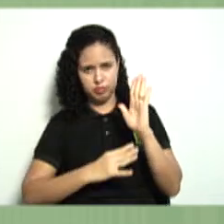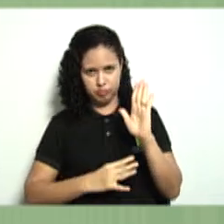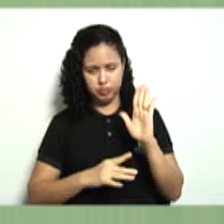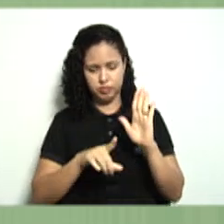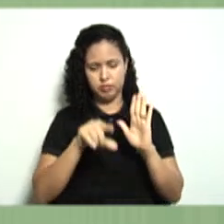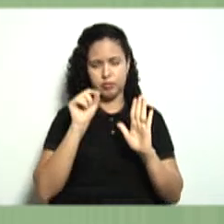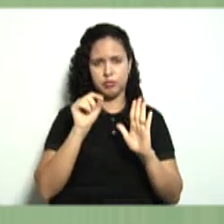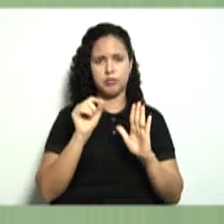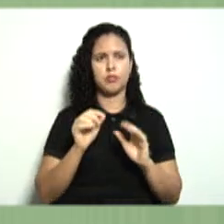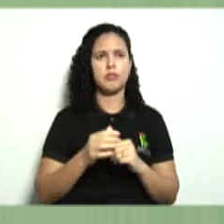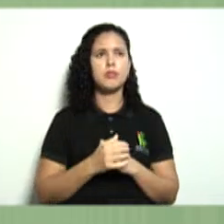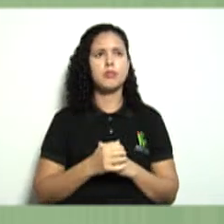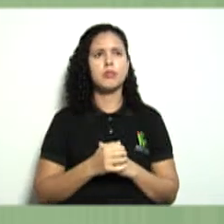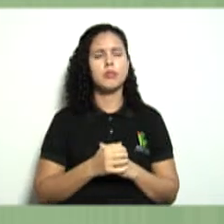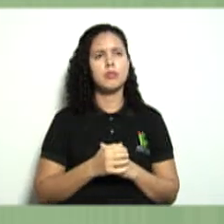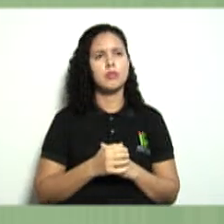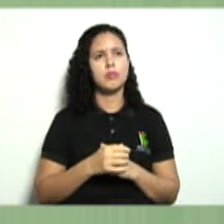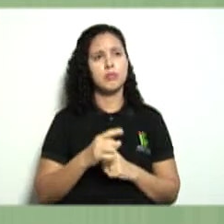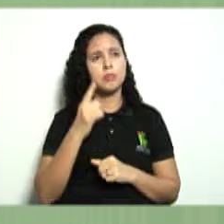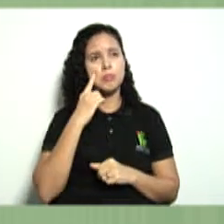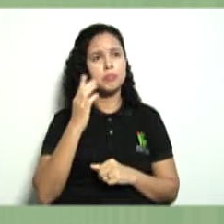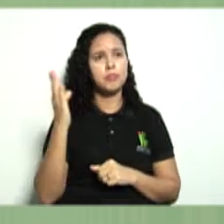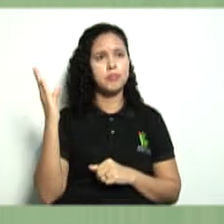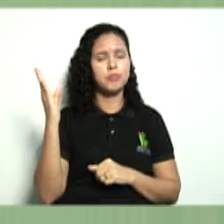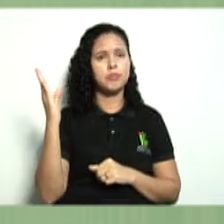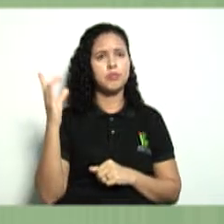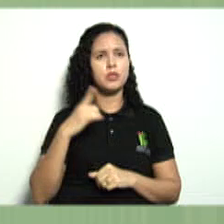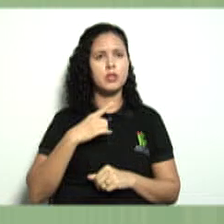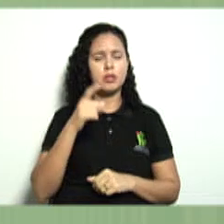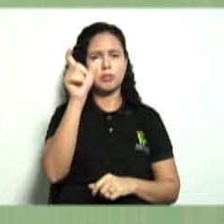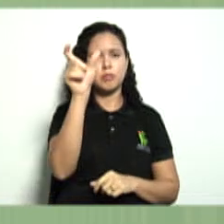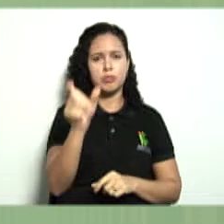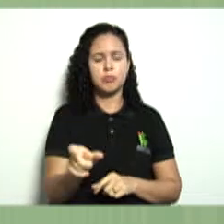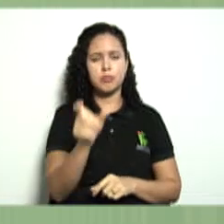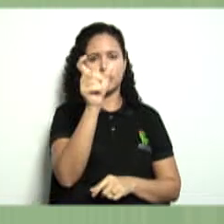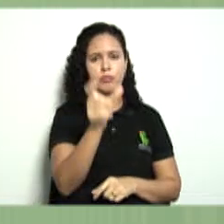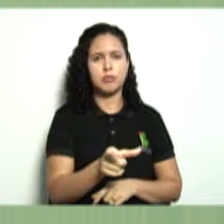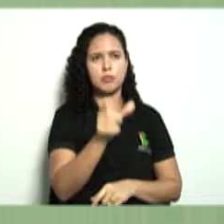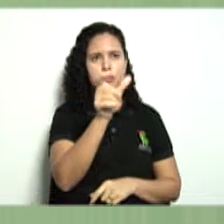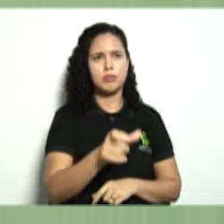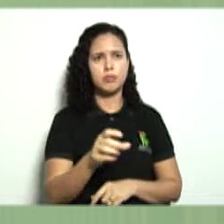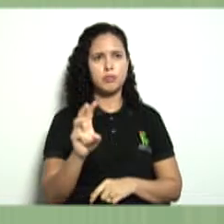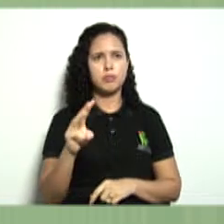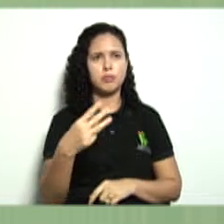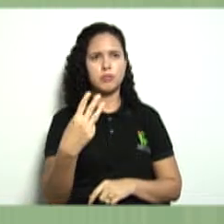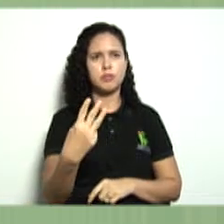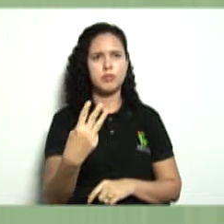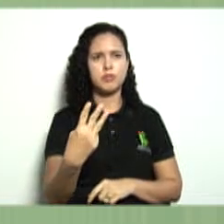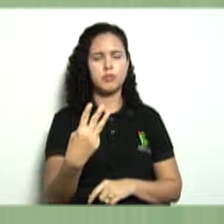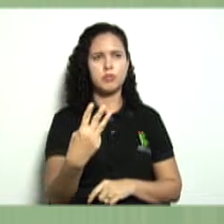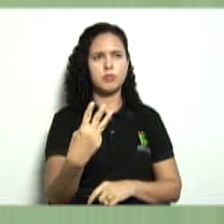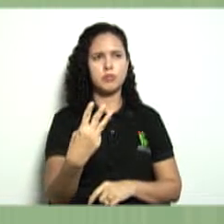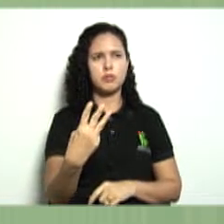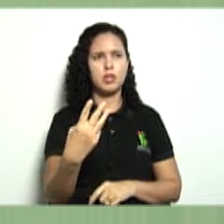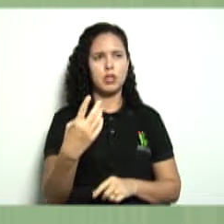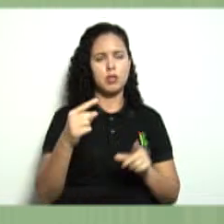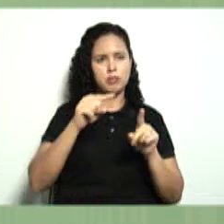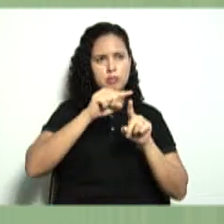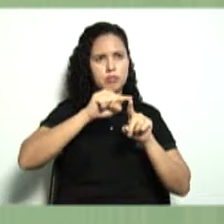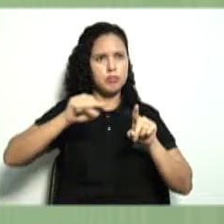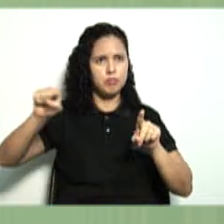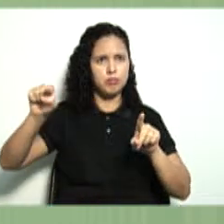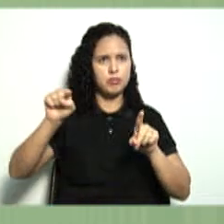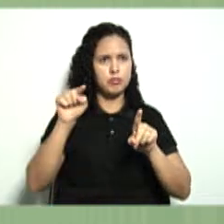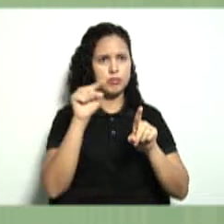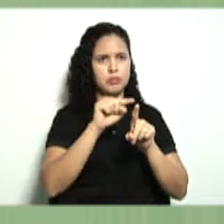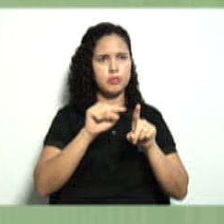tem, ó, 1, 2, 3 colunas, não é isso? E quantas linhas? 1, 2, 3, 4